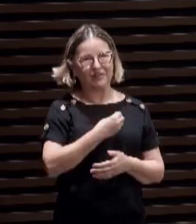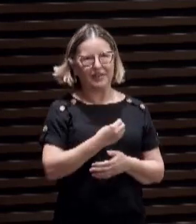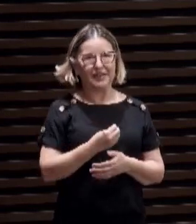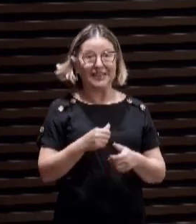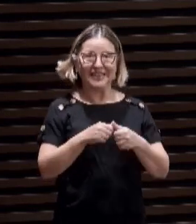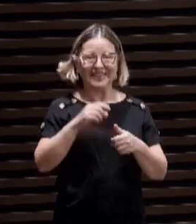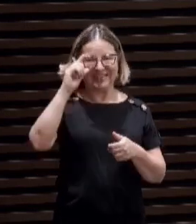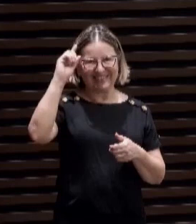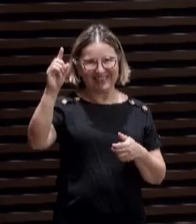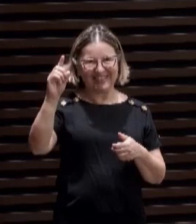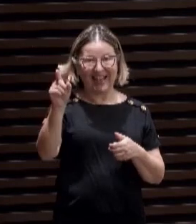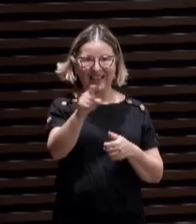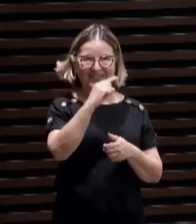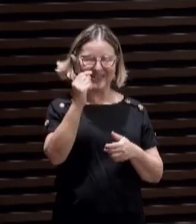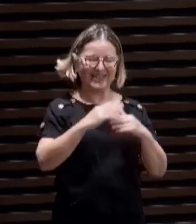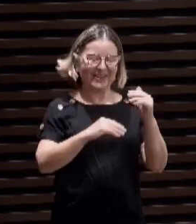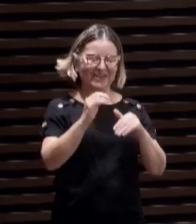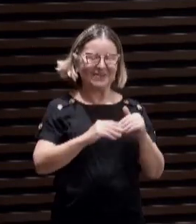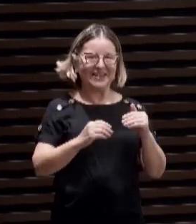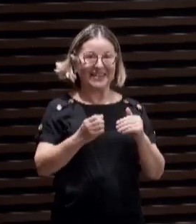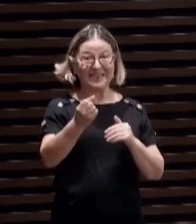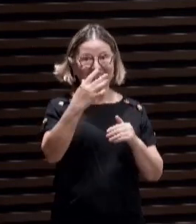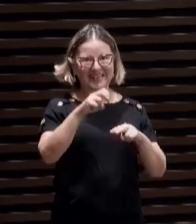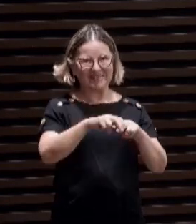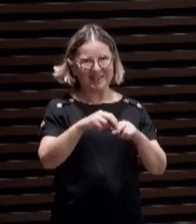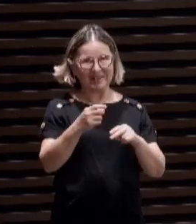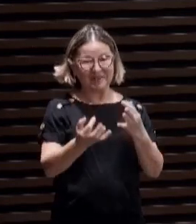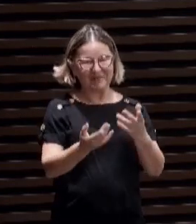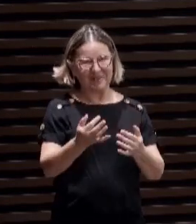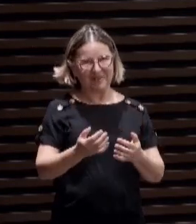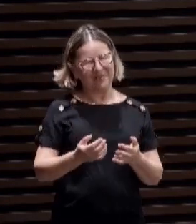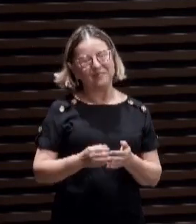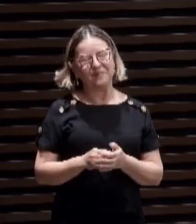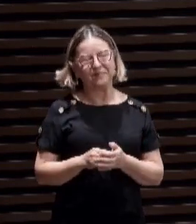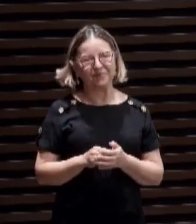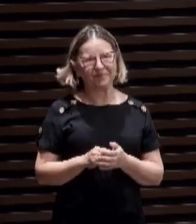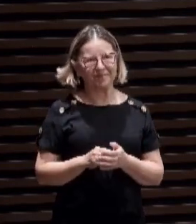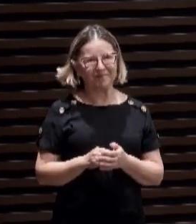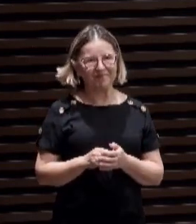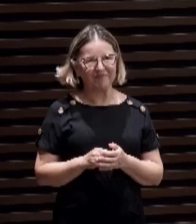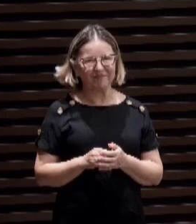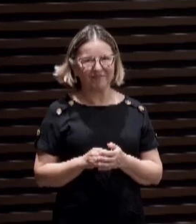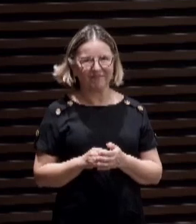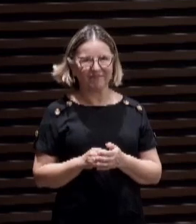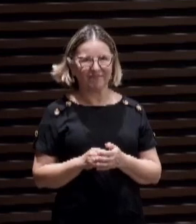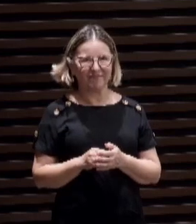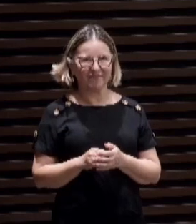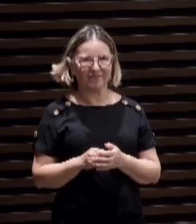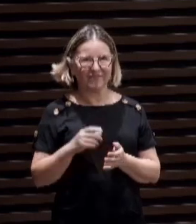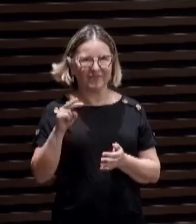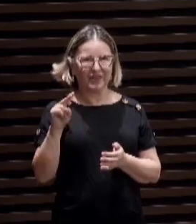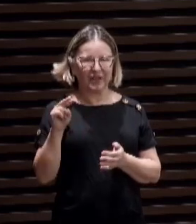serão reveladas pelo fogo, assim como uma película negativa revela a imagem